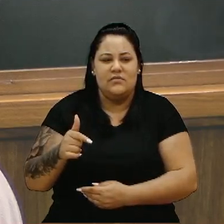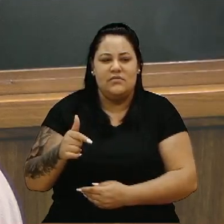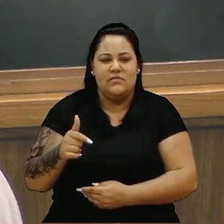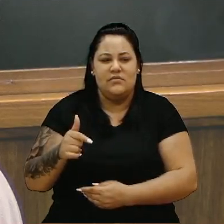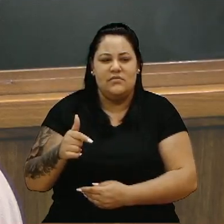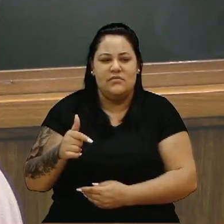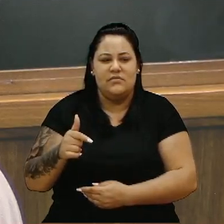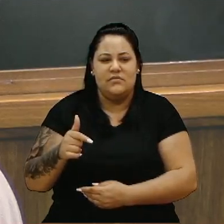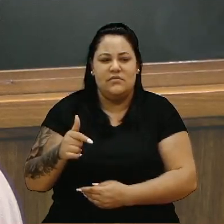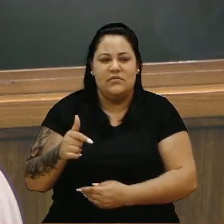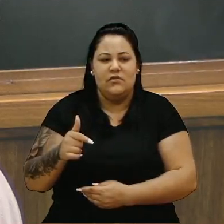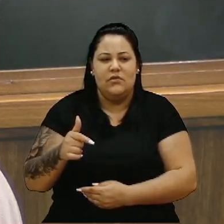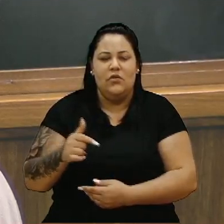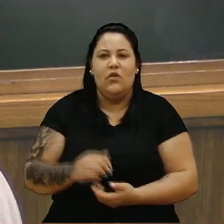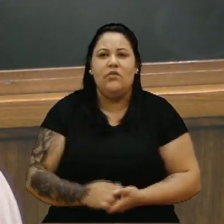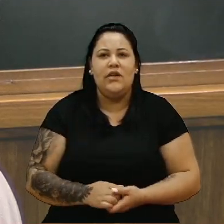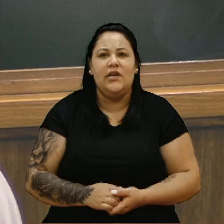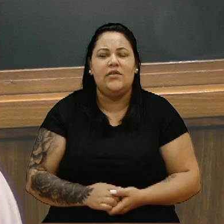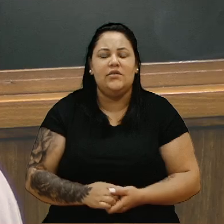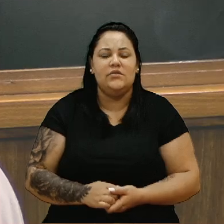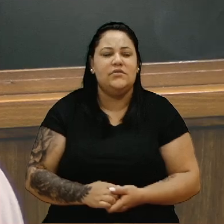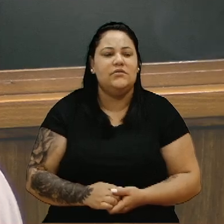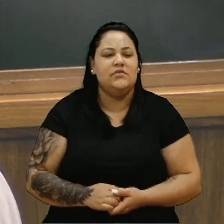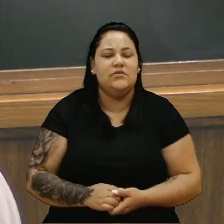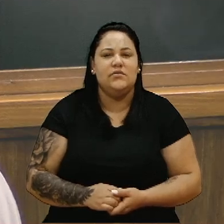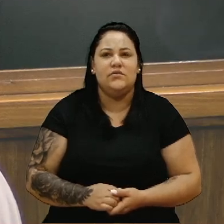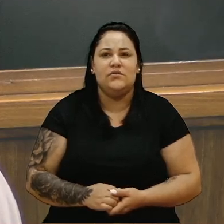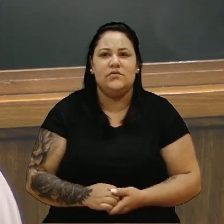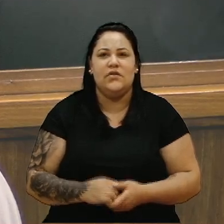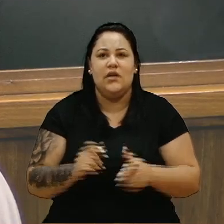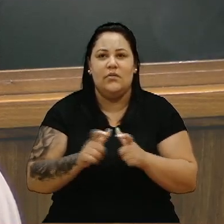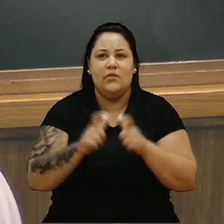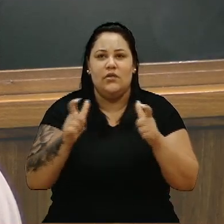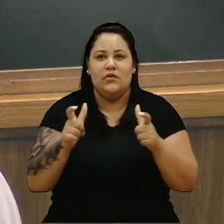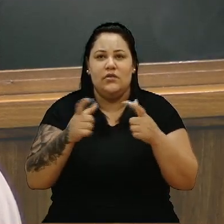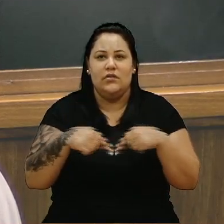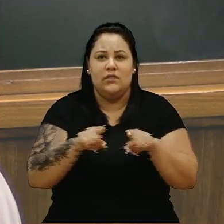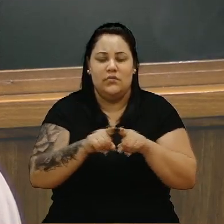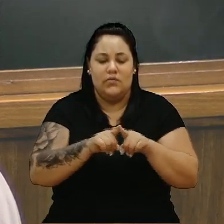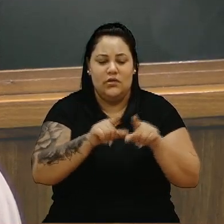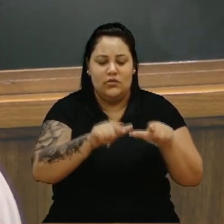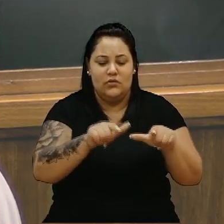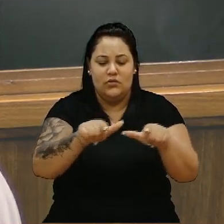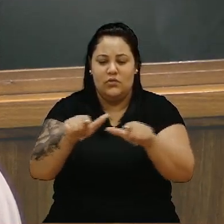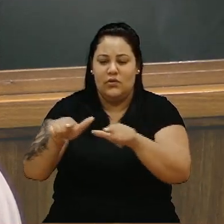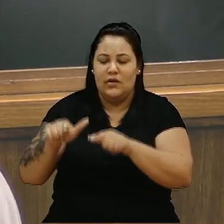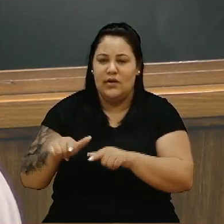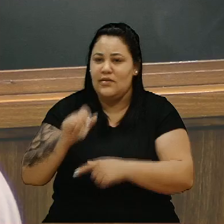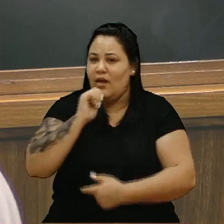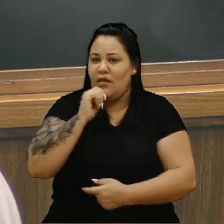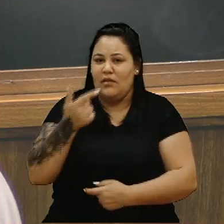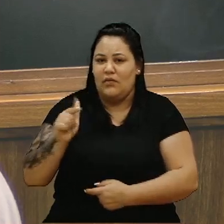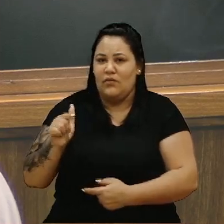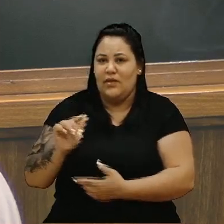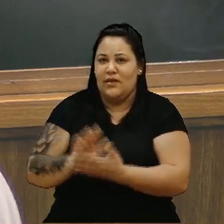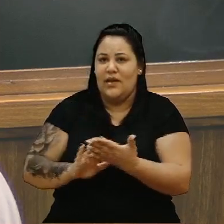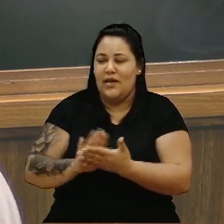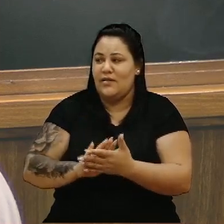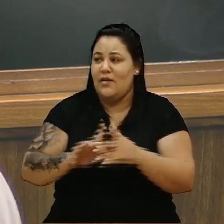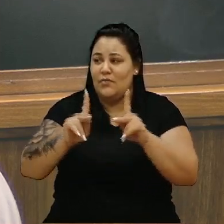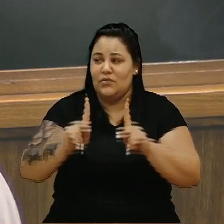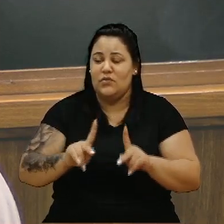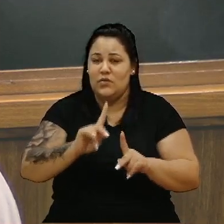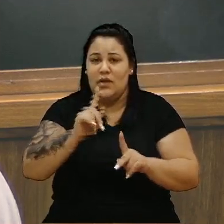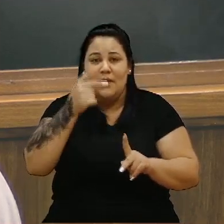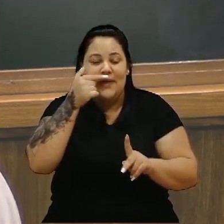vez, é a regra na maior parte dos locais que não têm regularização, as pessoas não têm como ter acesso a